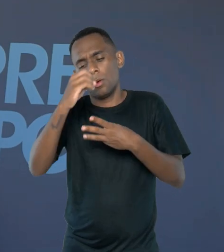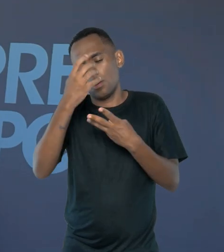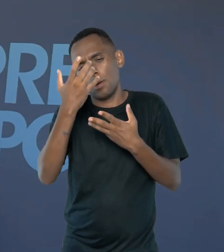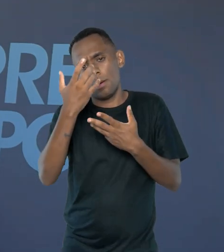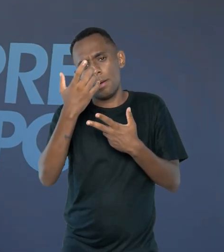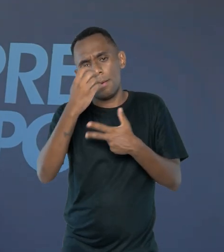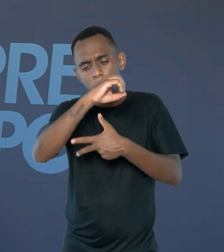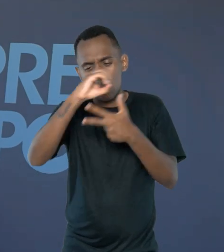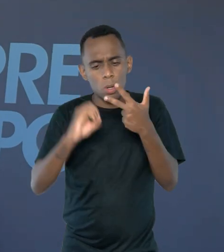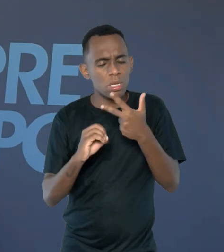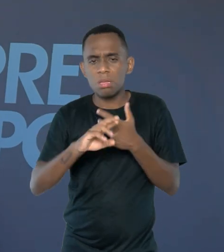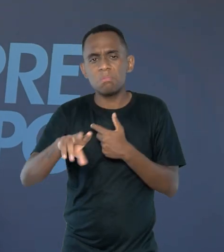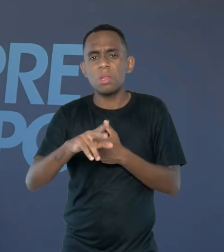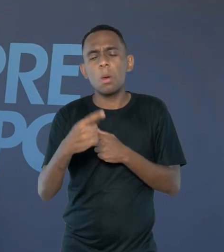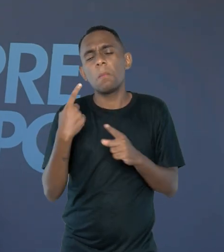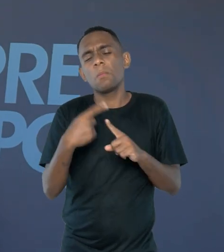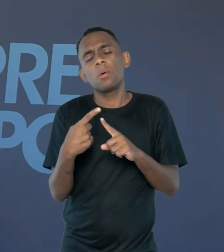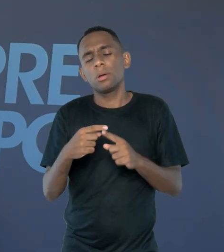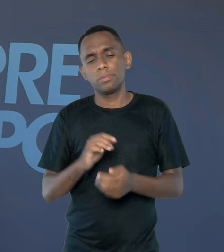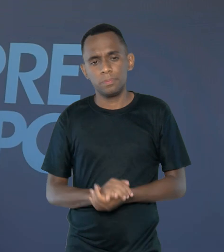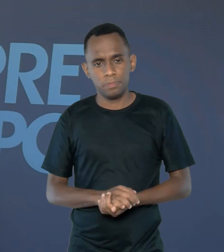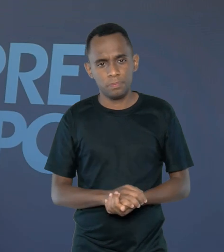Pois é uma questão que